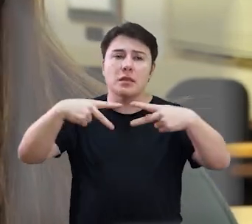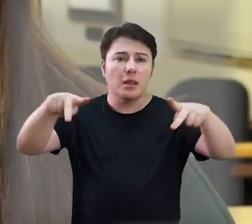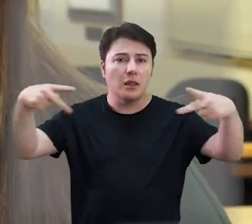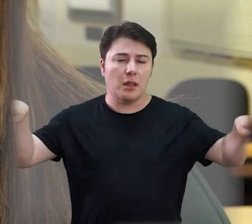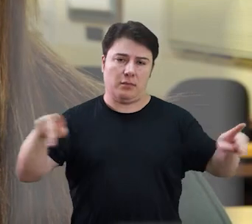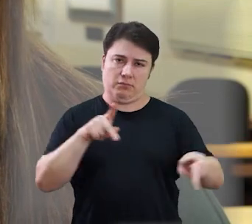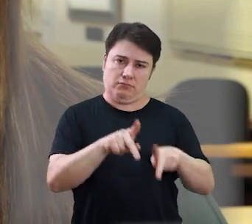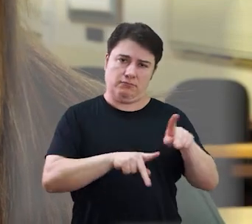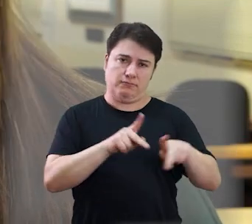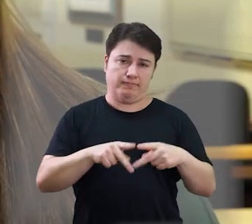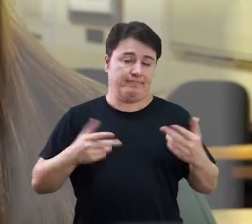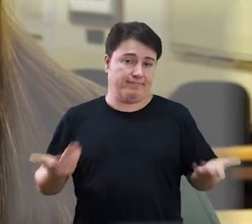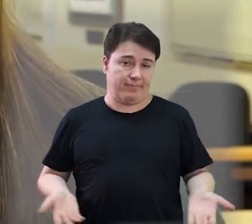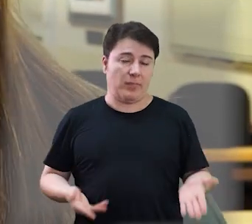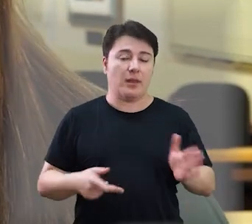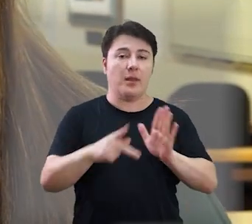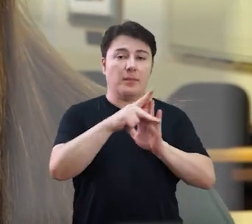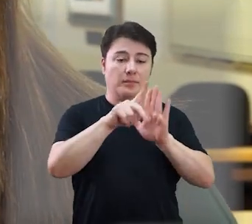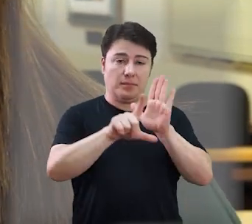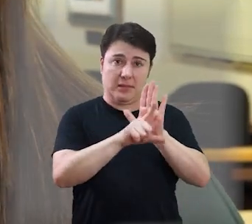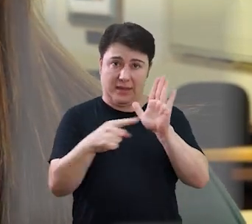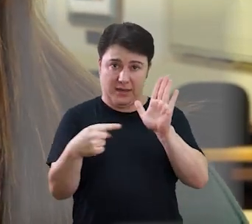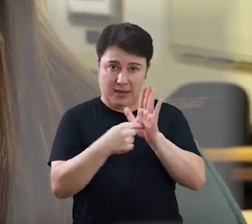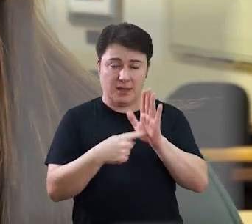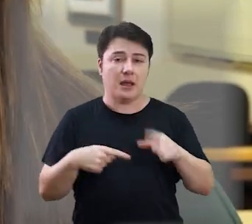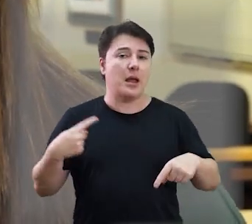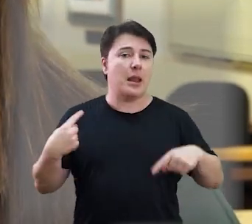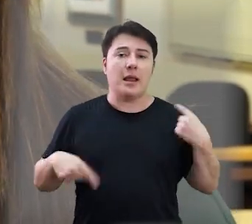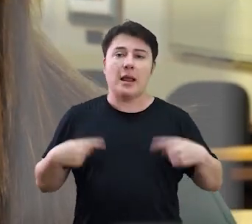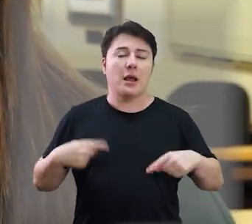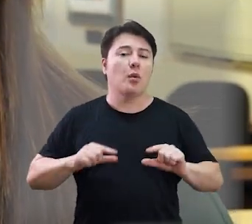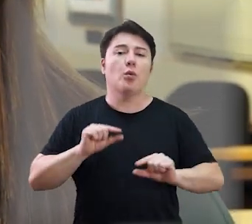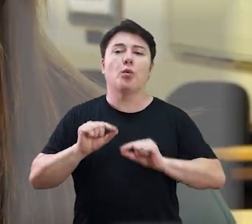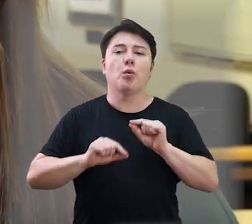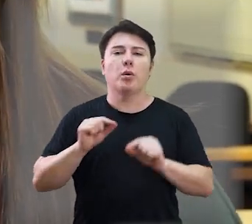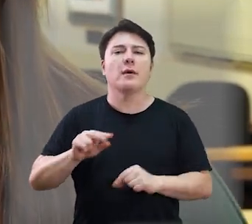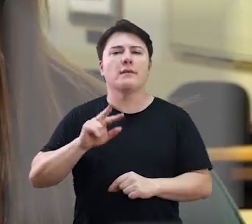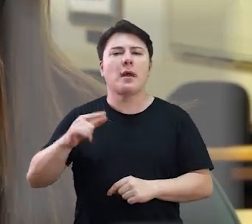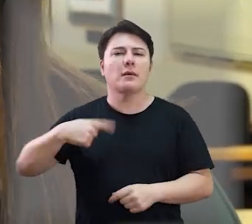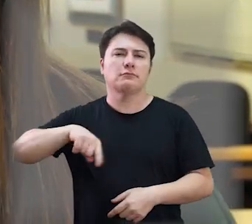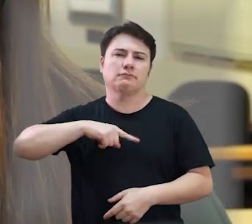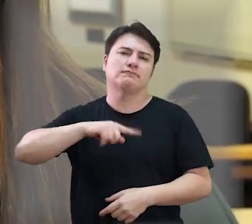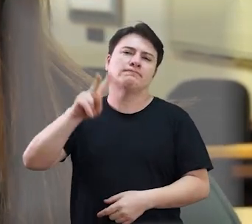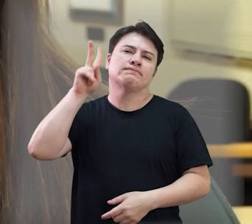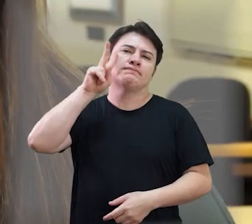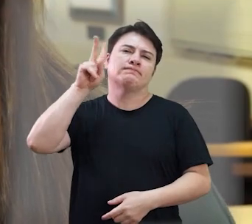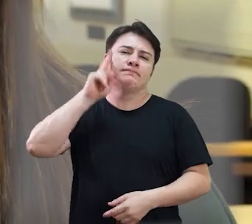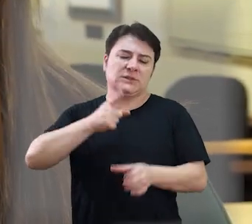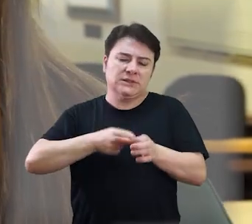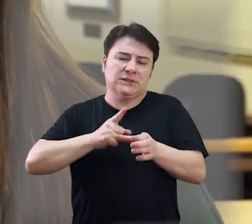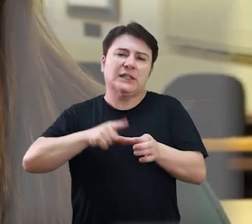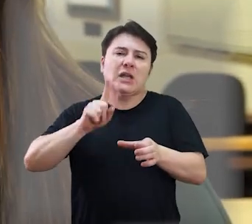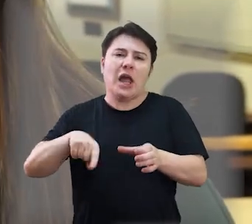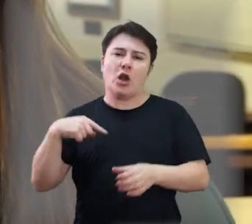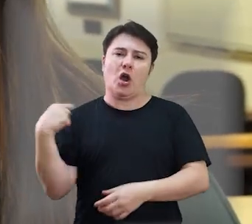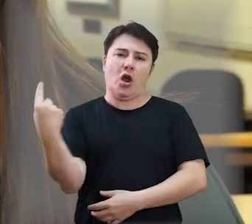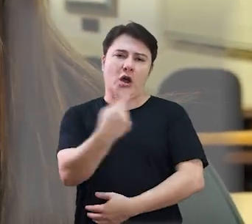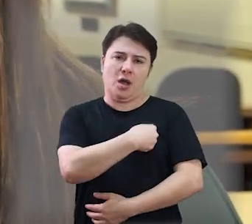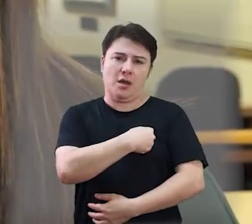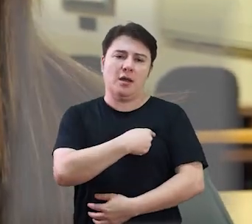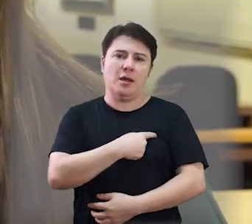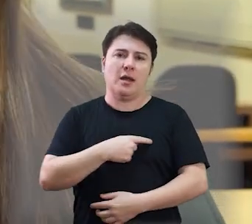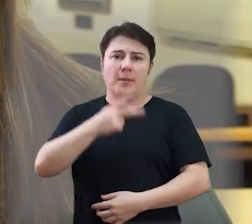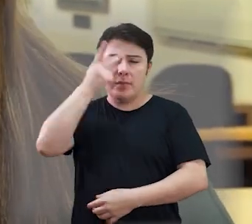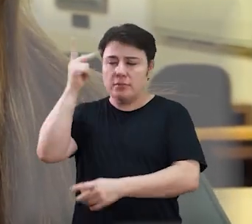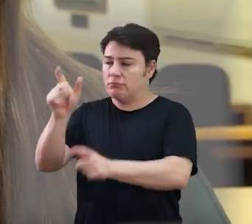da população. Então acho que esse projeto que está sendo discutido hoje, esse projeto de lei, ele vem relembrar, né, que a cidade é nossa,